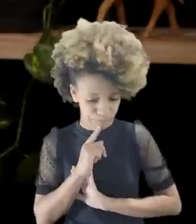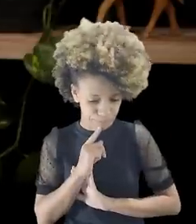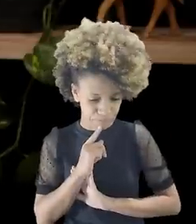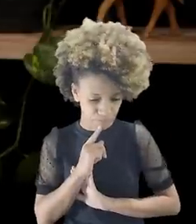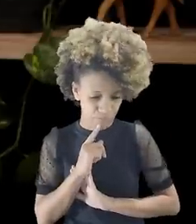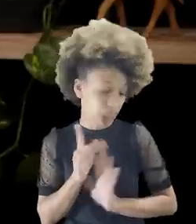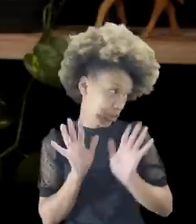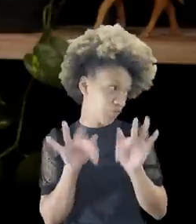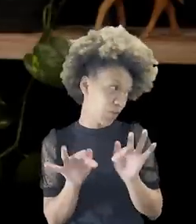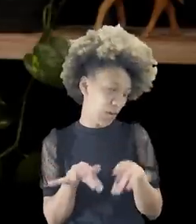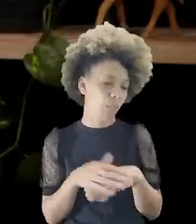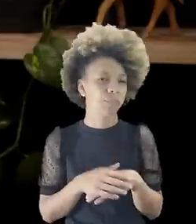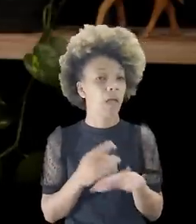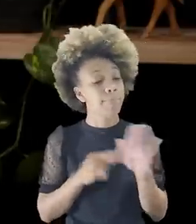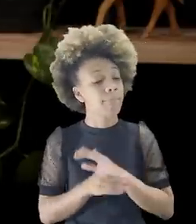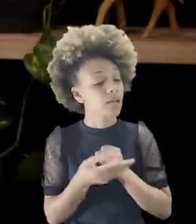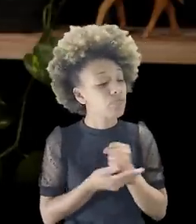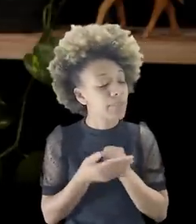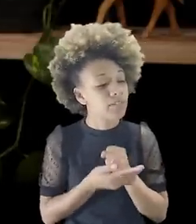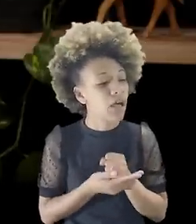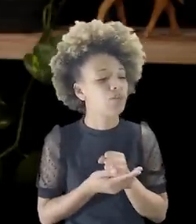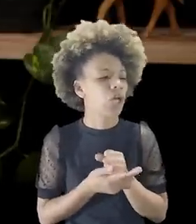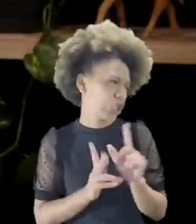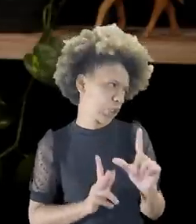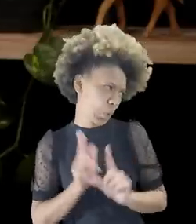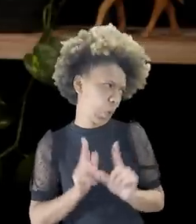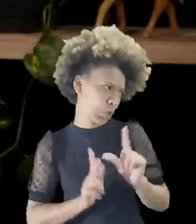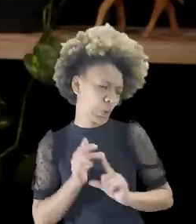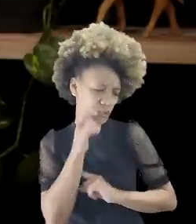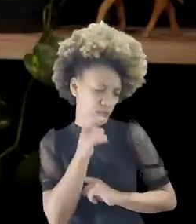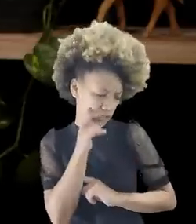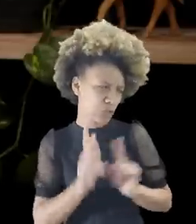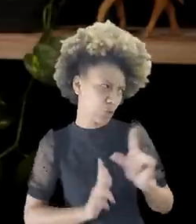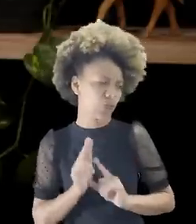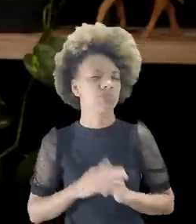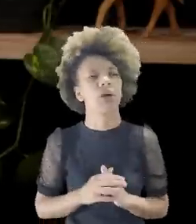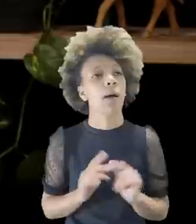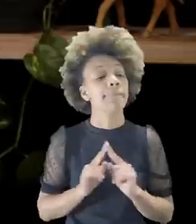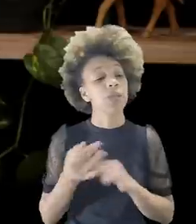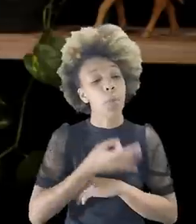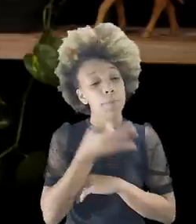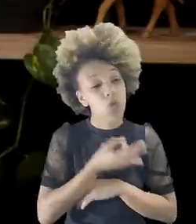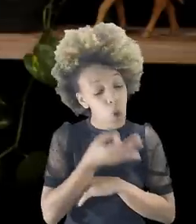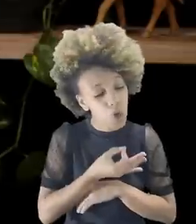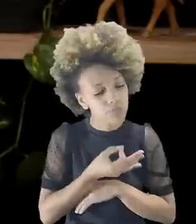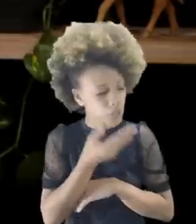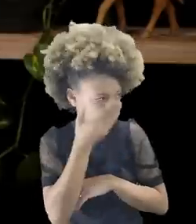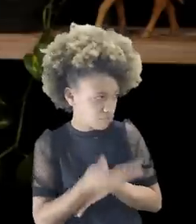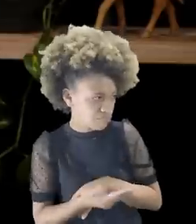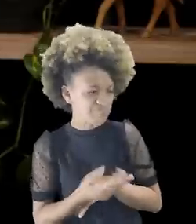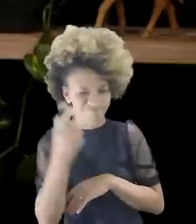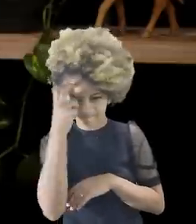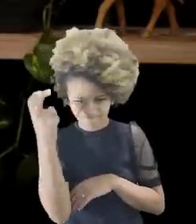que é uma pergunta que tá chegando no final aqui é uma pergunta baseada em cortes cortes interessantíssimo opiniões de um cara